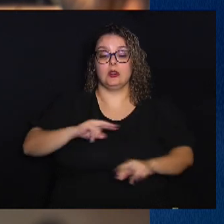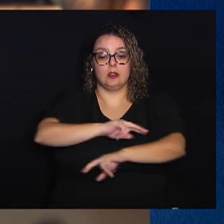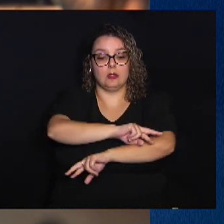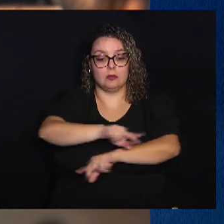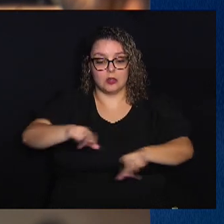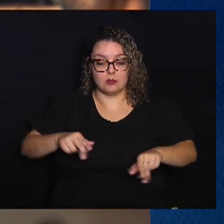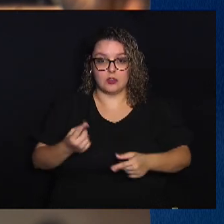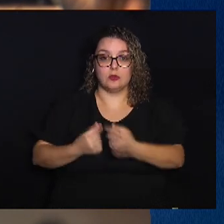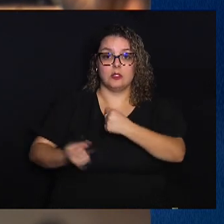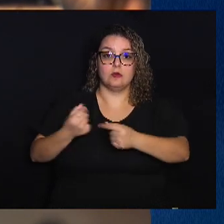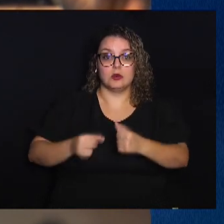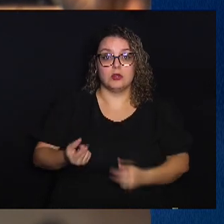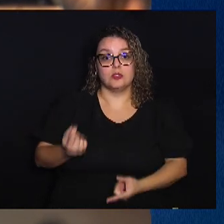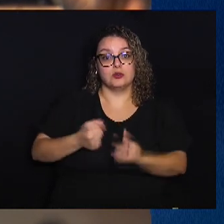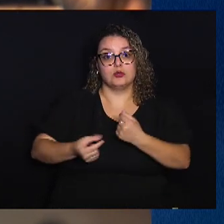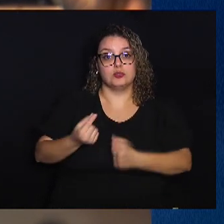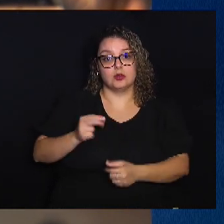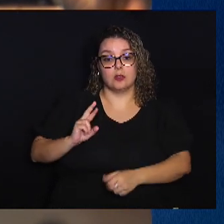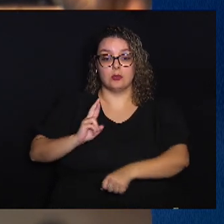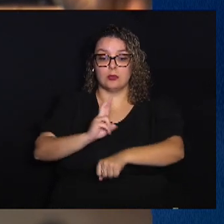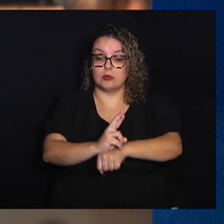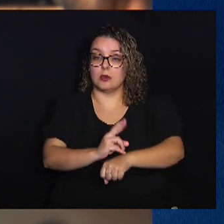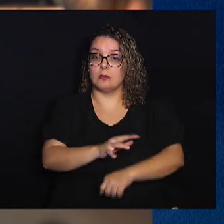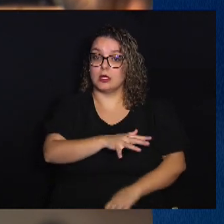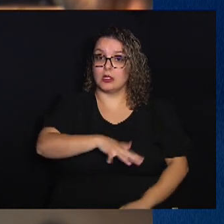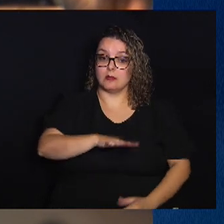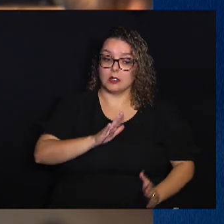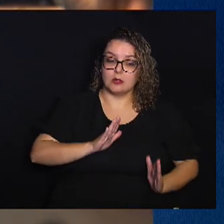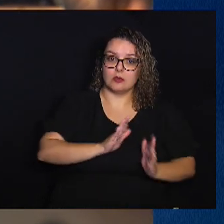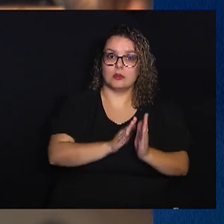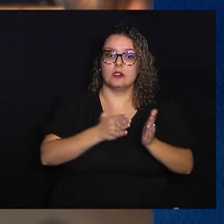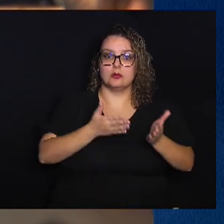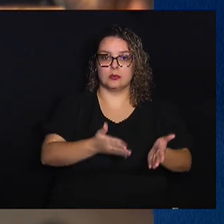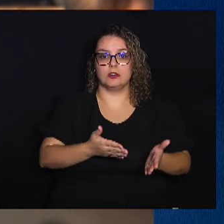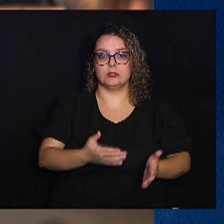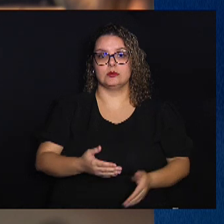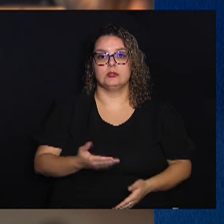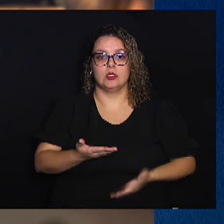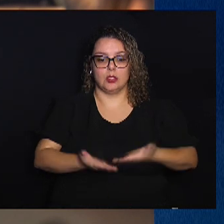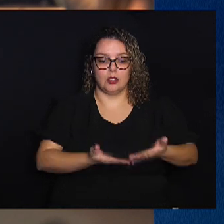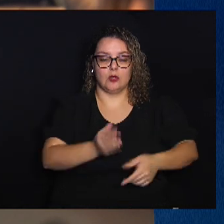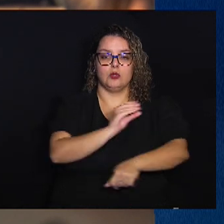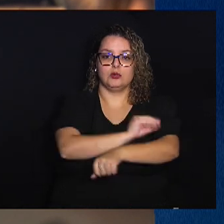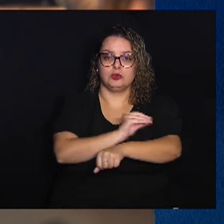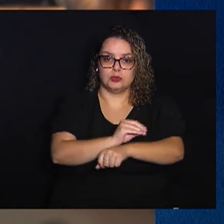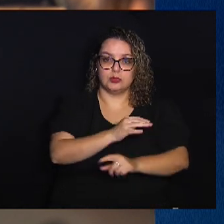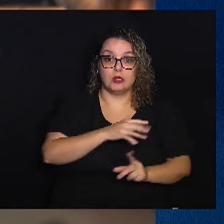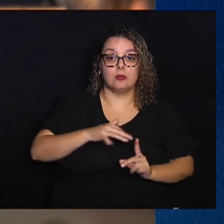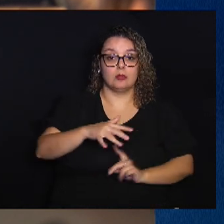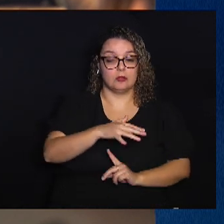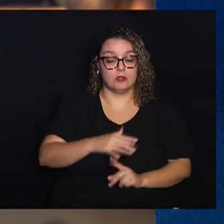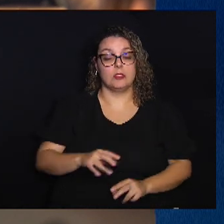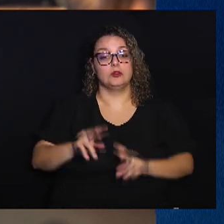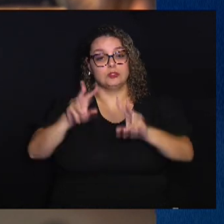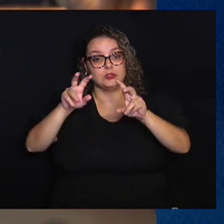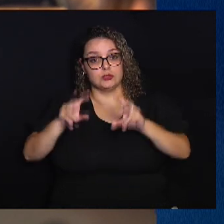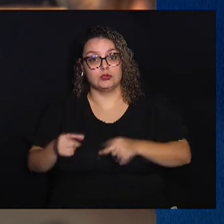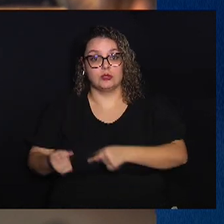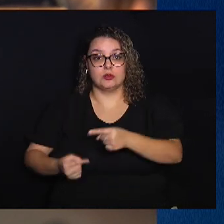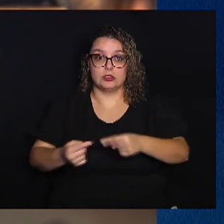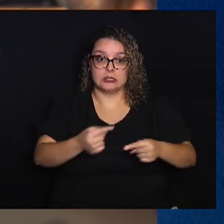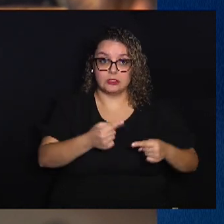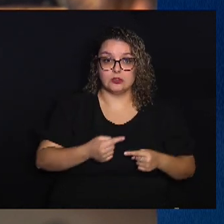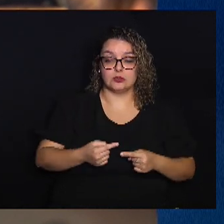e a transferência de recursos para quem está na linha de frente da conservação ambiental. Entre os temas